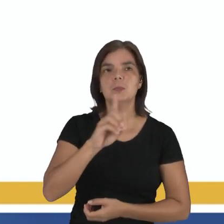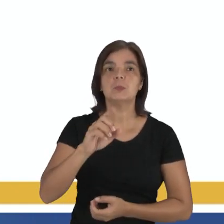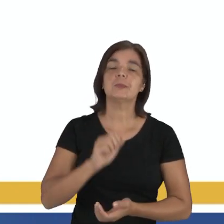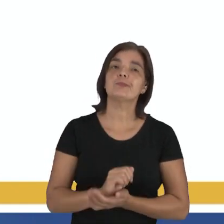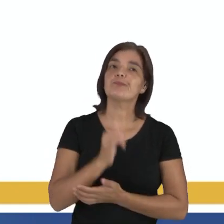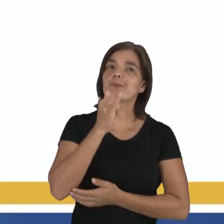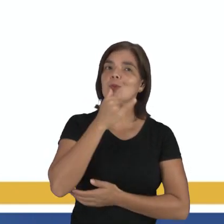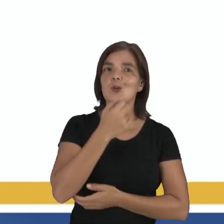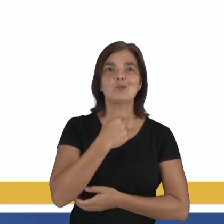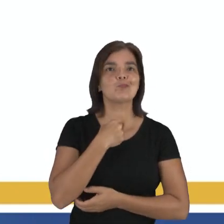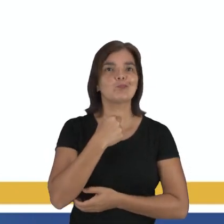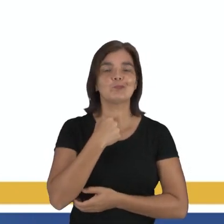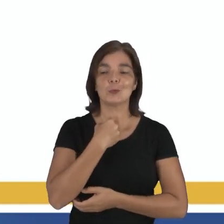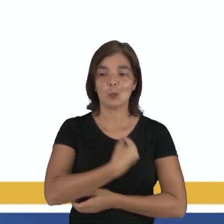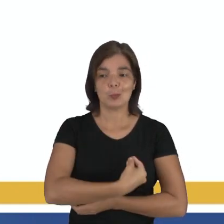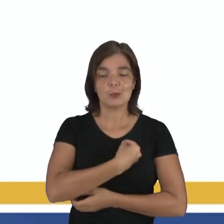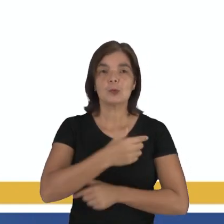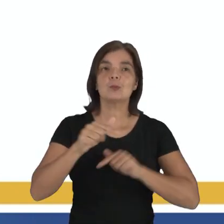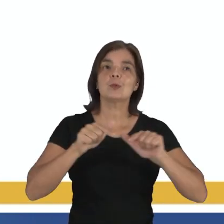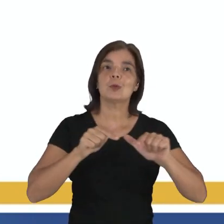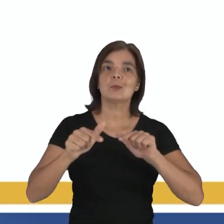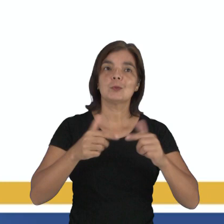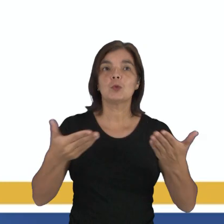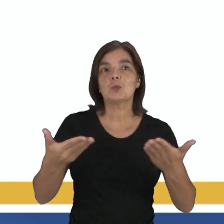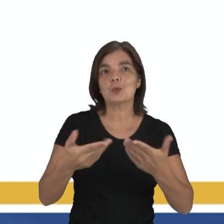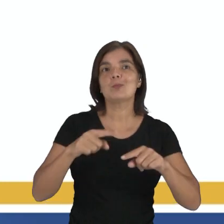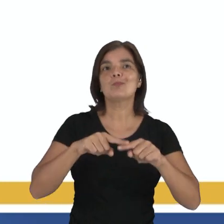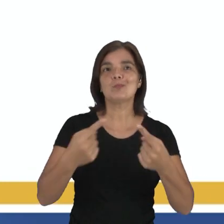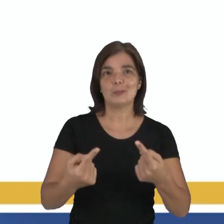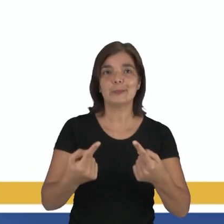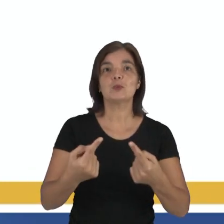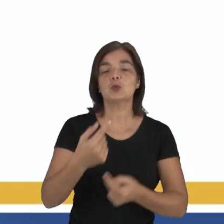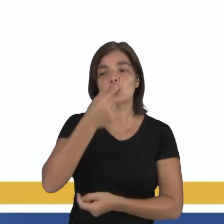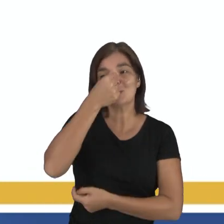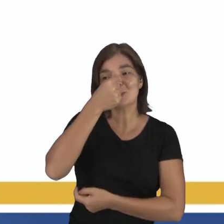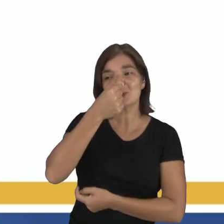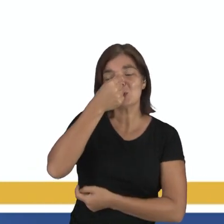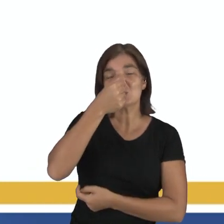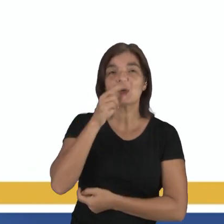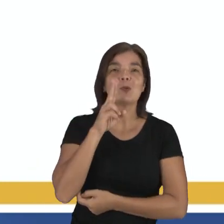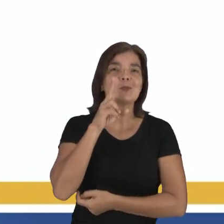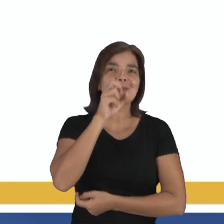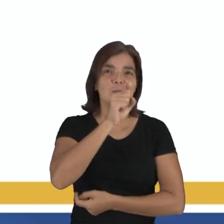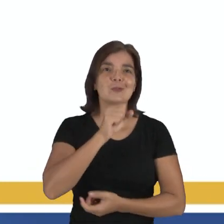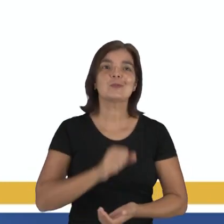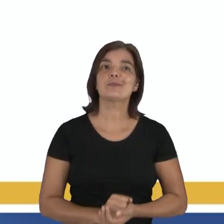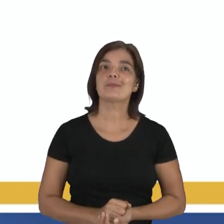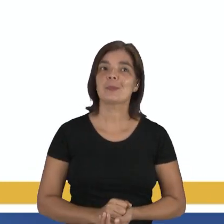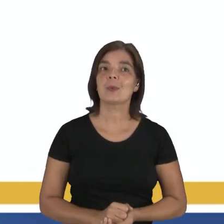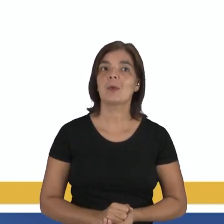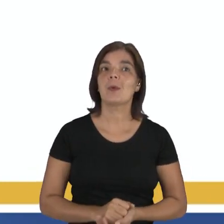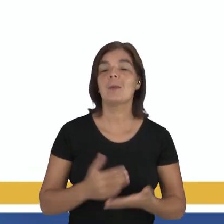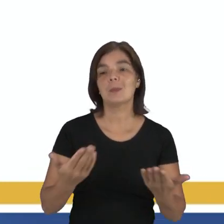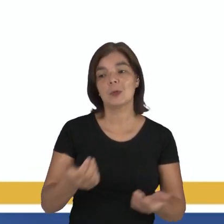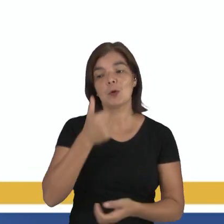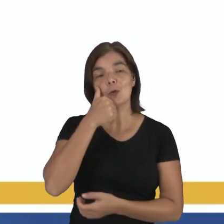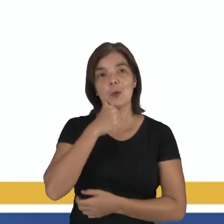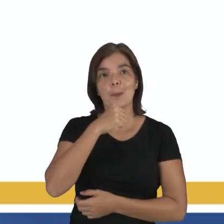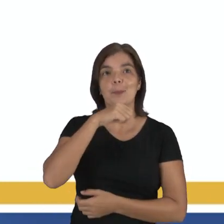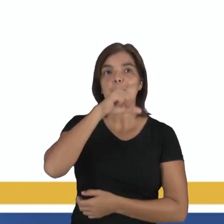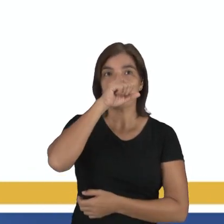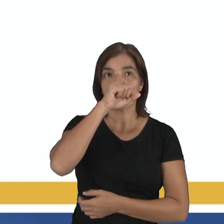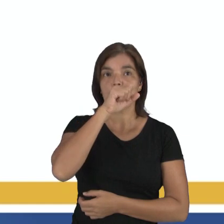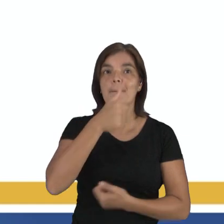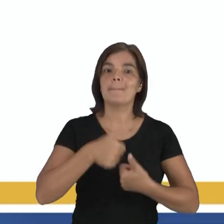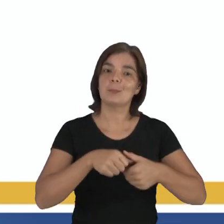dia. Infelizmente não poderei comparecer ao trabalho hoje, pois estou com um resfriado fortíssimo. De